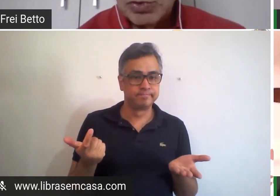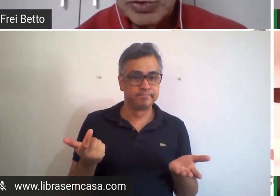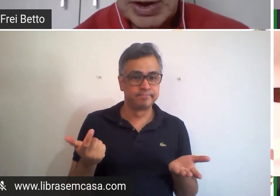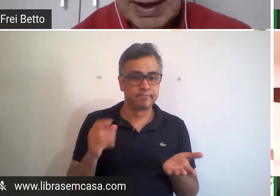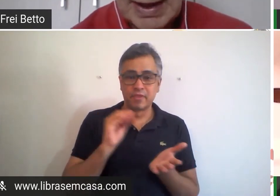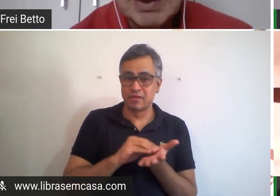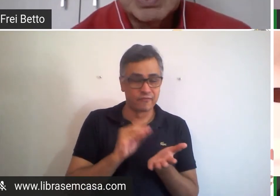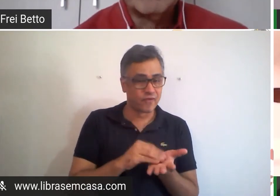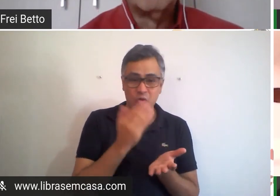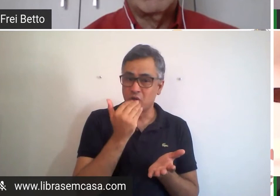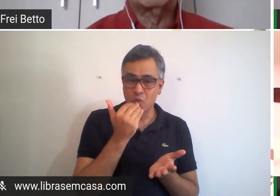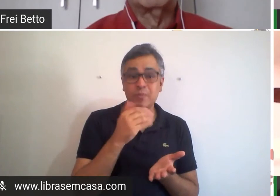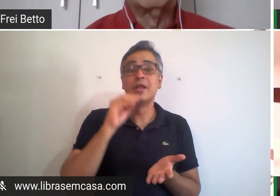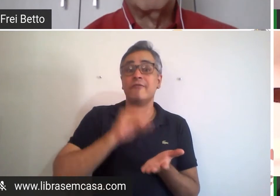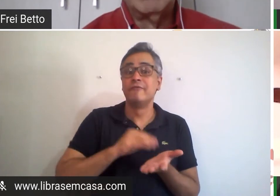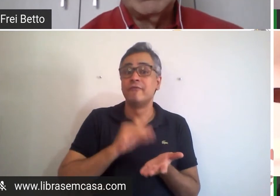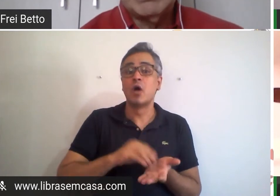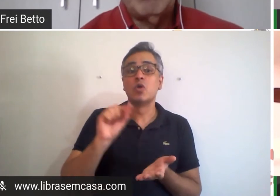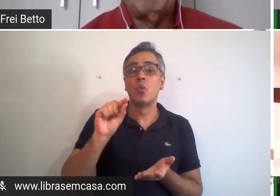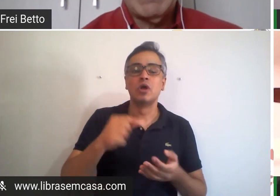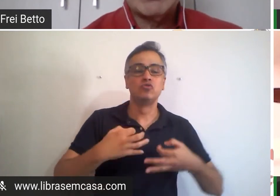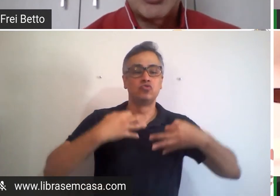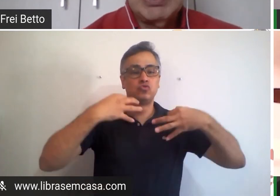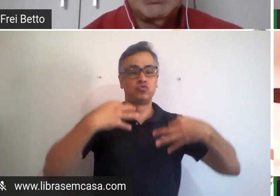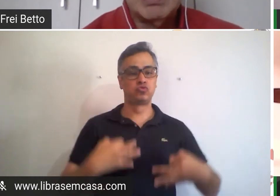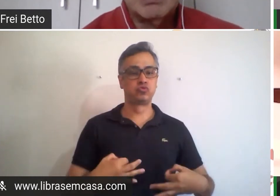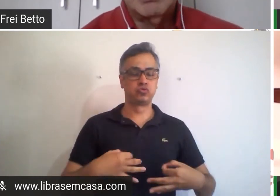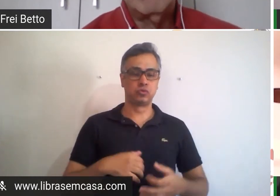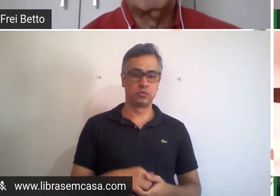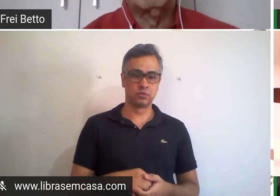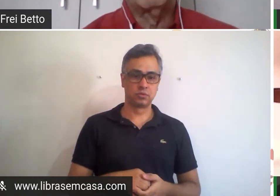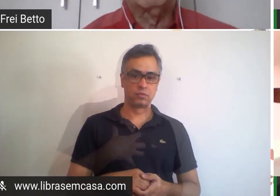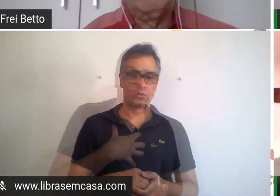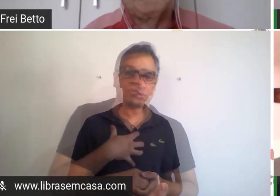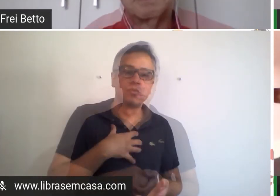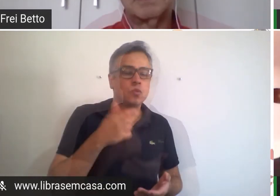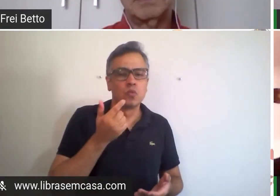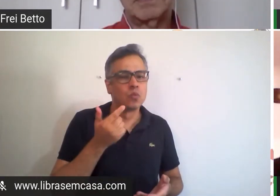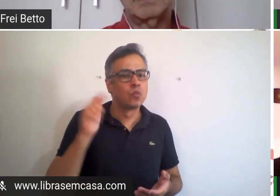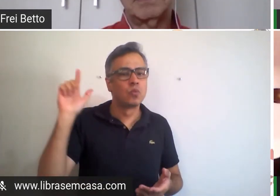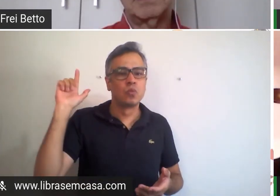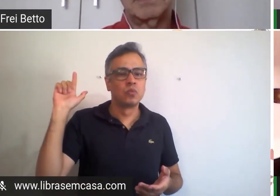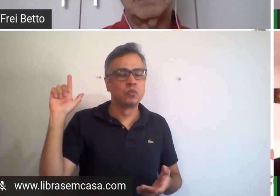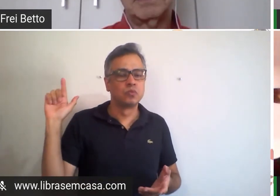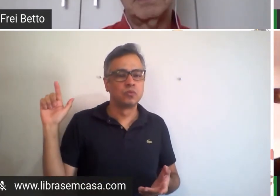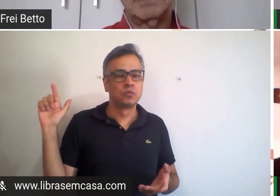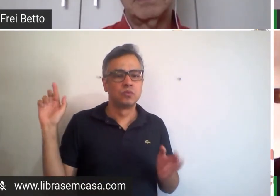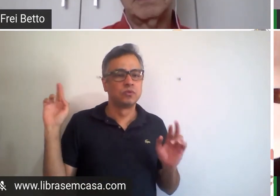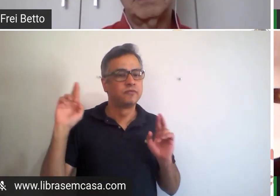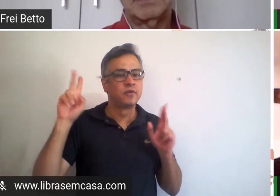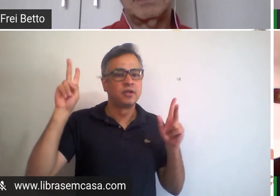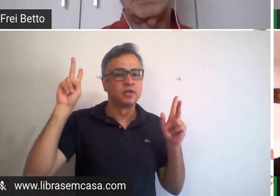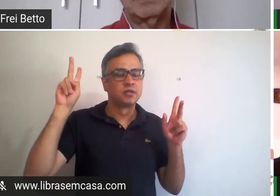que o Tiganá tanto acentuou aí, que é partilha. É isso que falta. Tudo